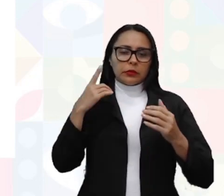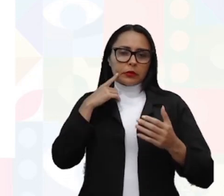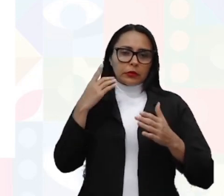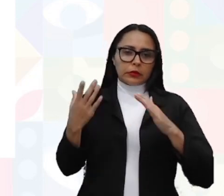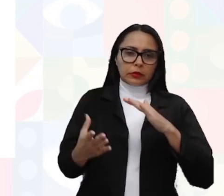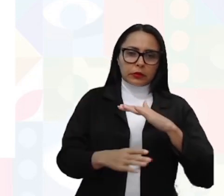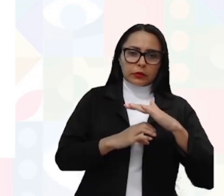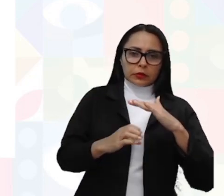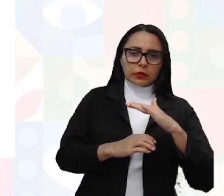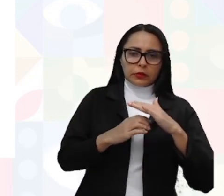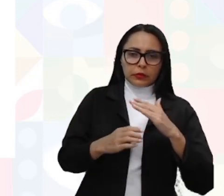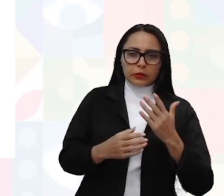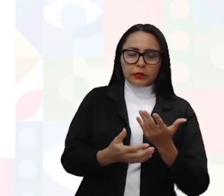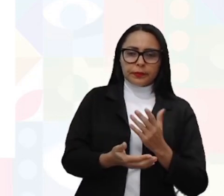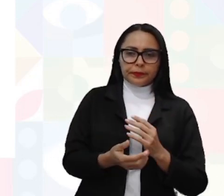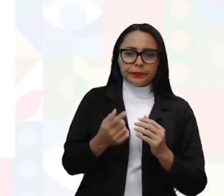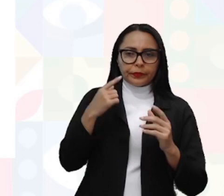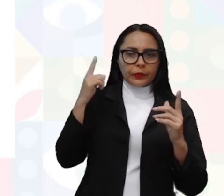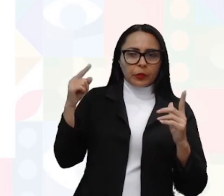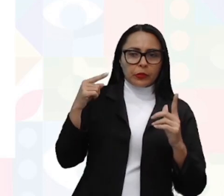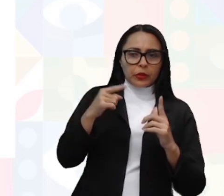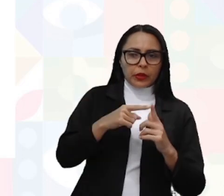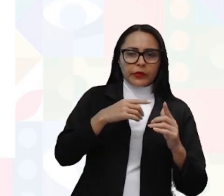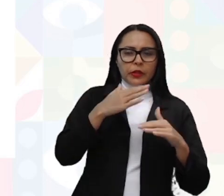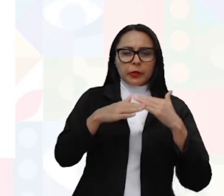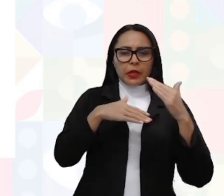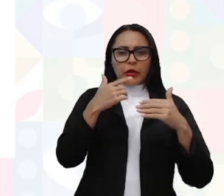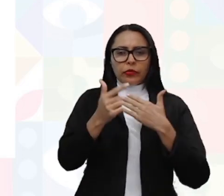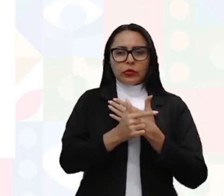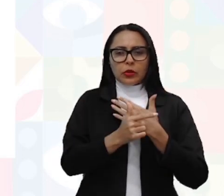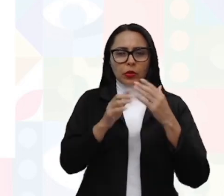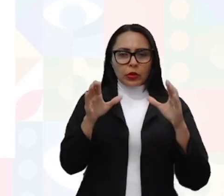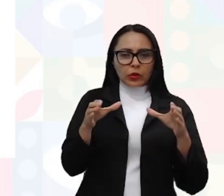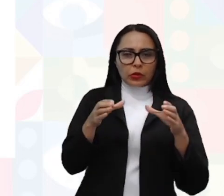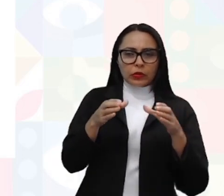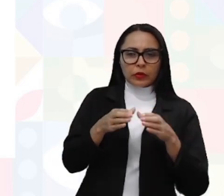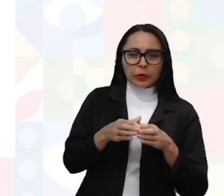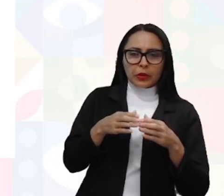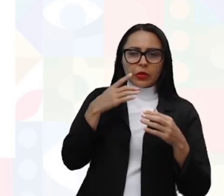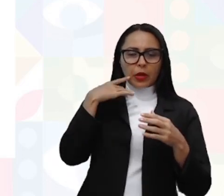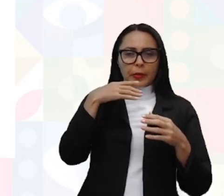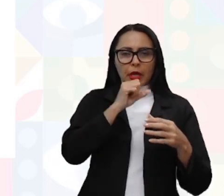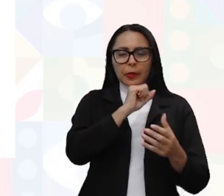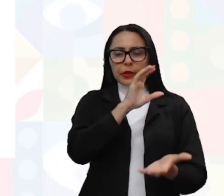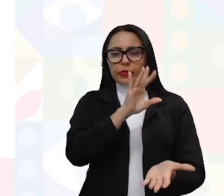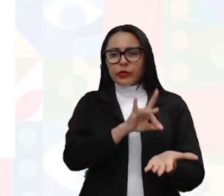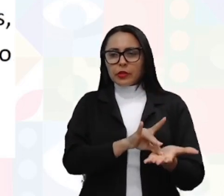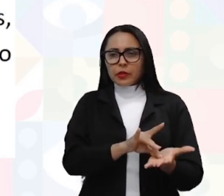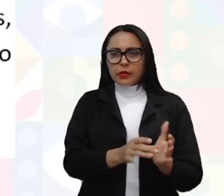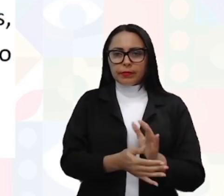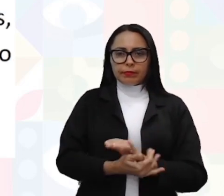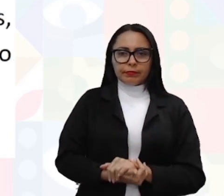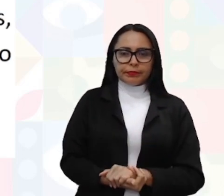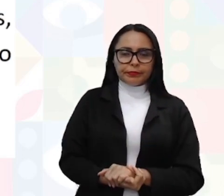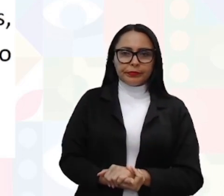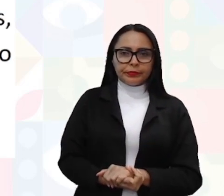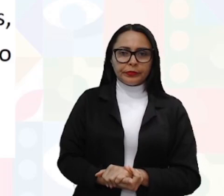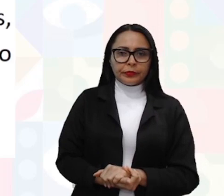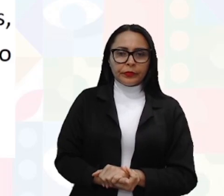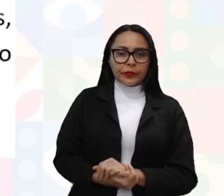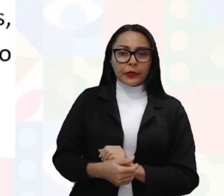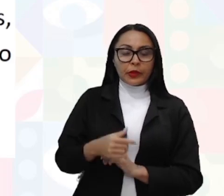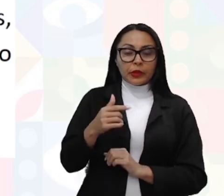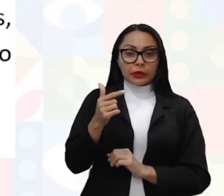participam dessa mesma cadeia, objetivando desempenhar funções em conjunto de forma mais rápida e eficiente. A